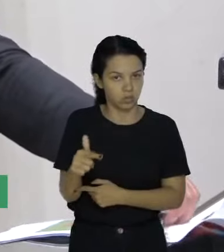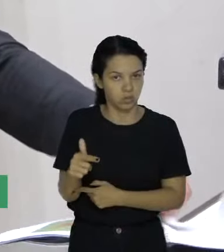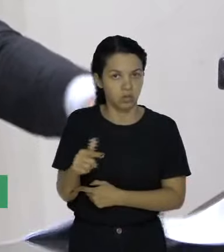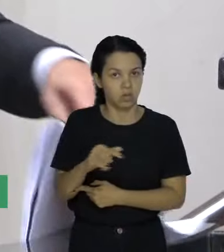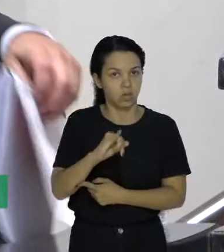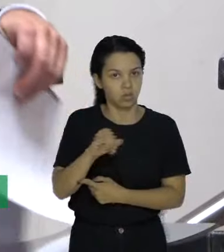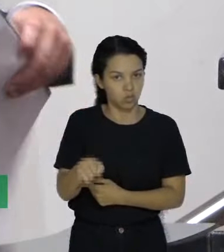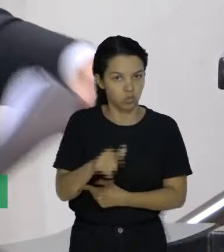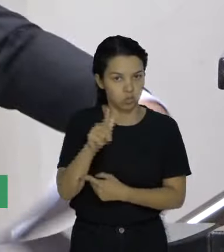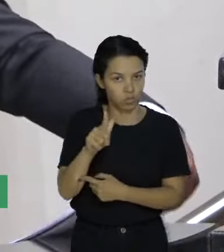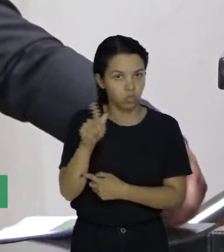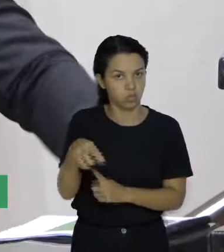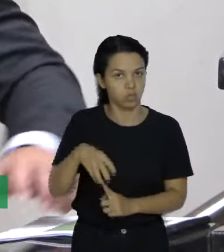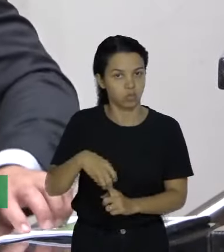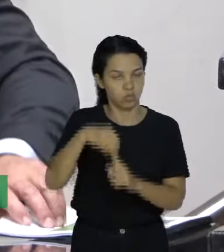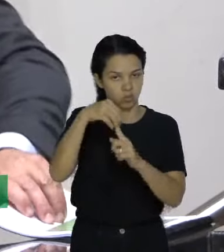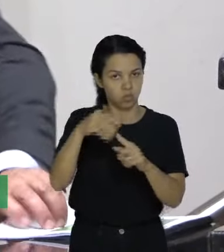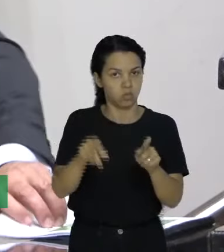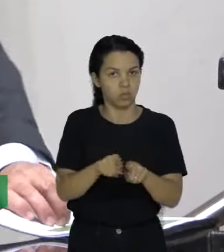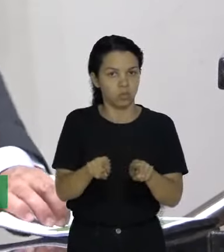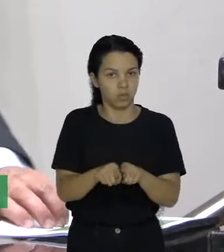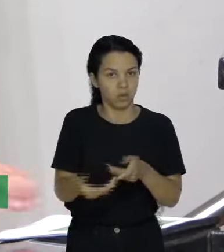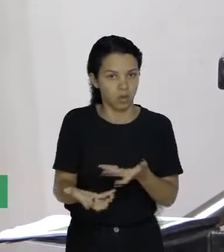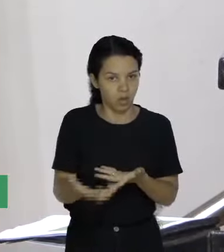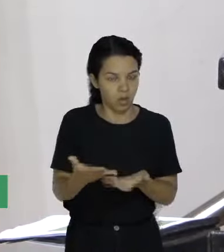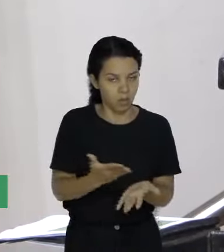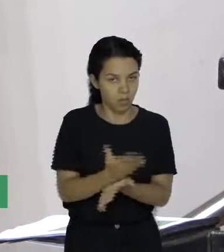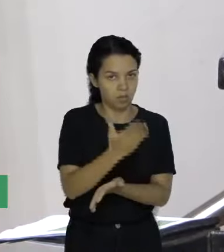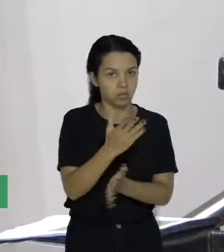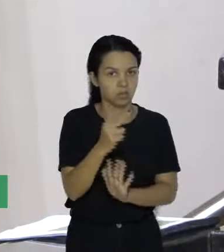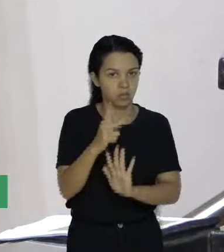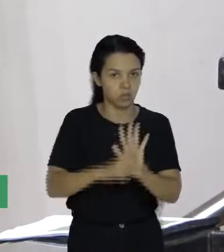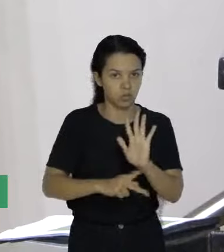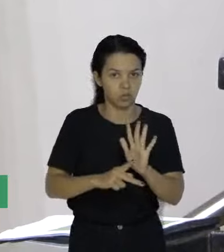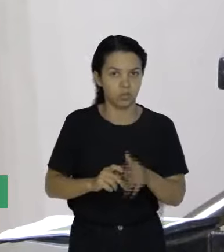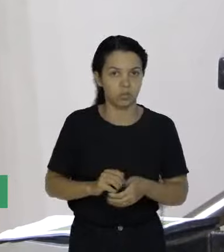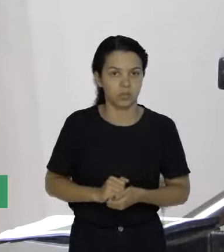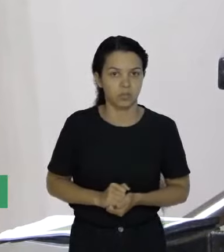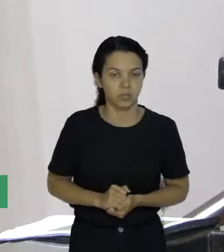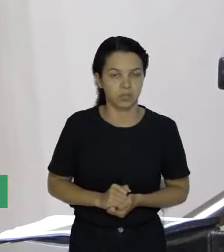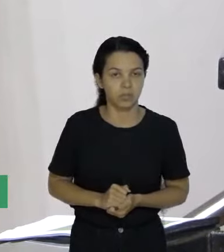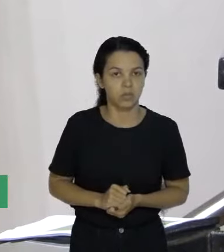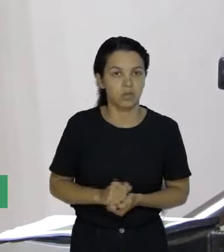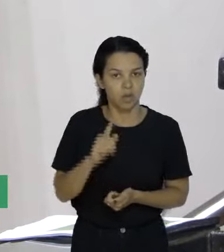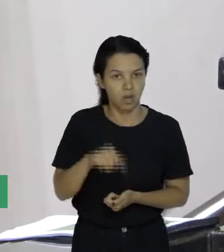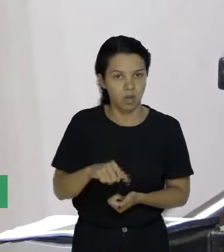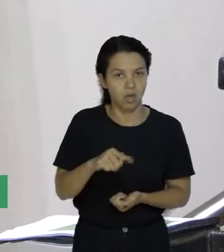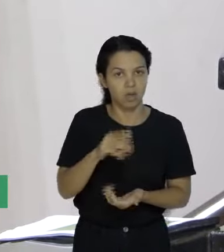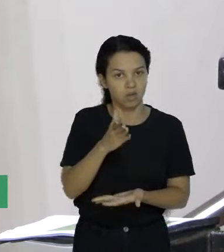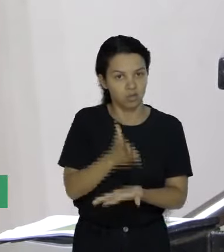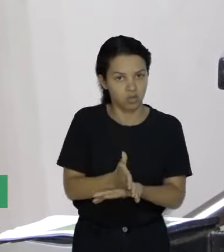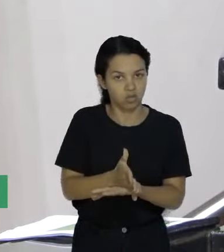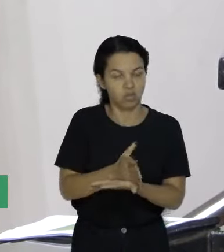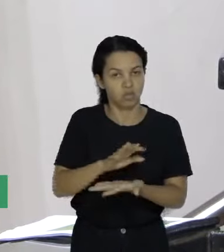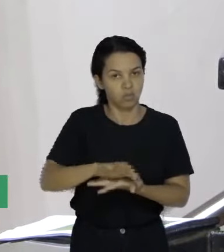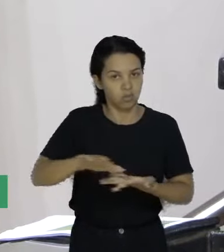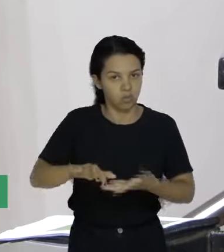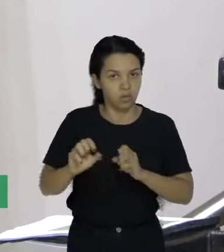me recordo na interlocução para aprovação desse projeto Esse é o divisor de águas da Educação do nosso